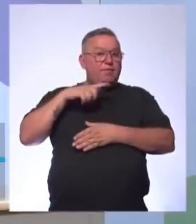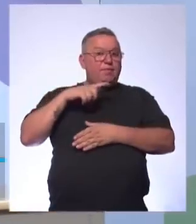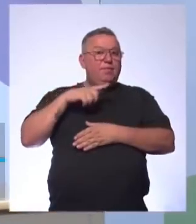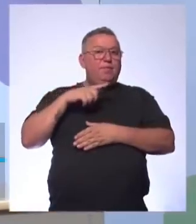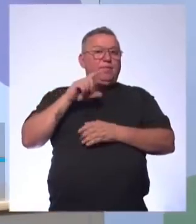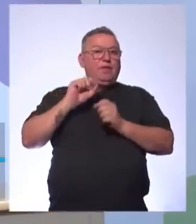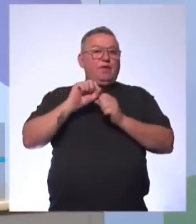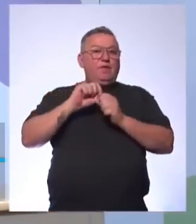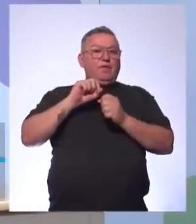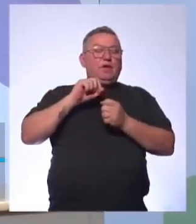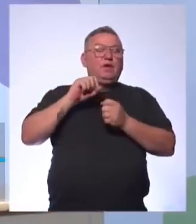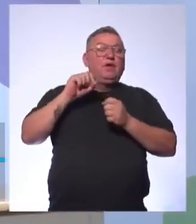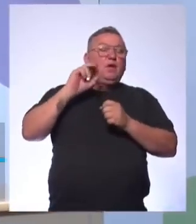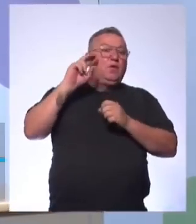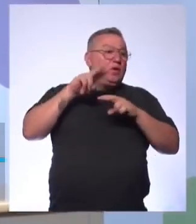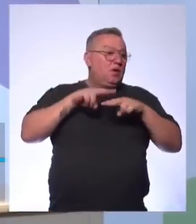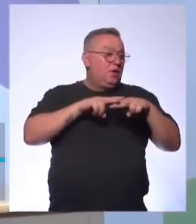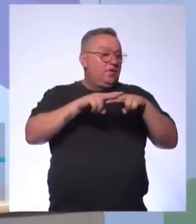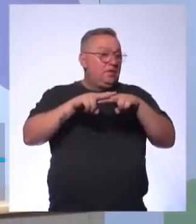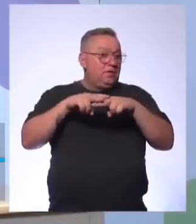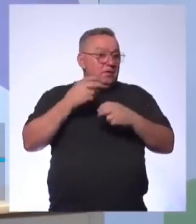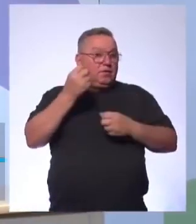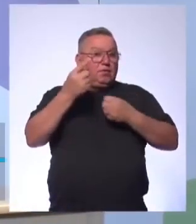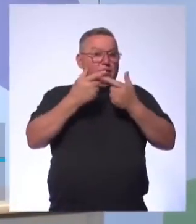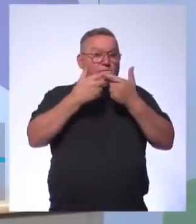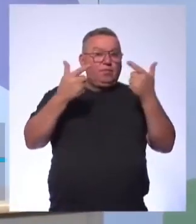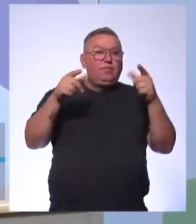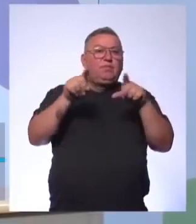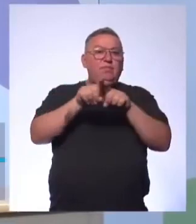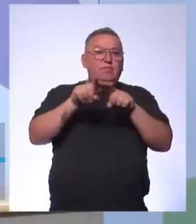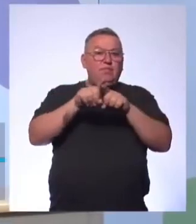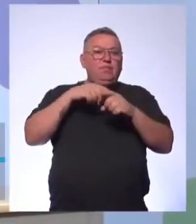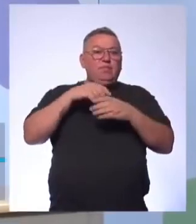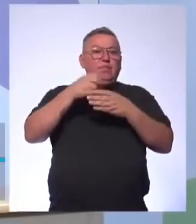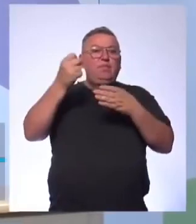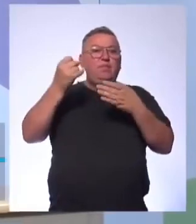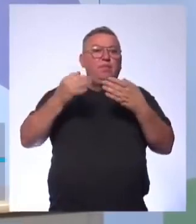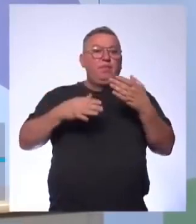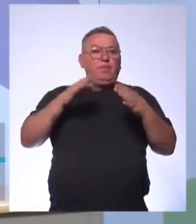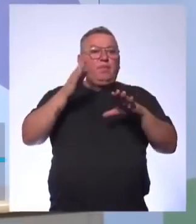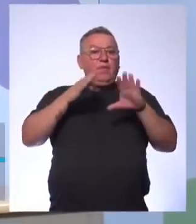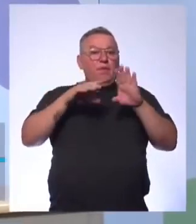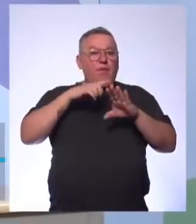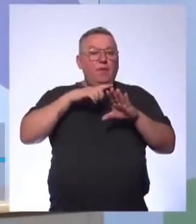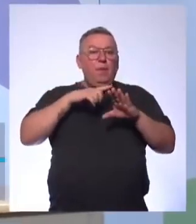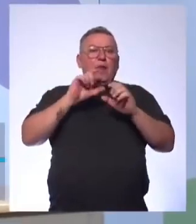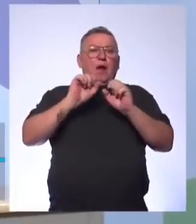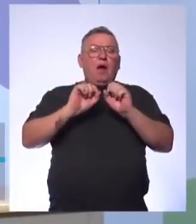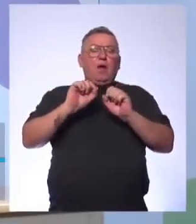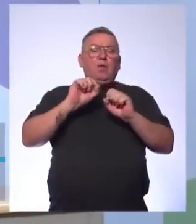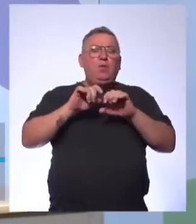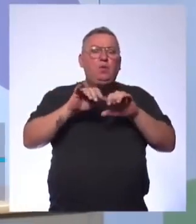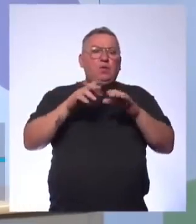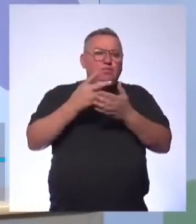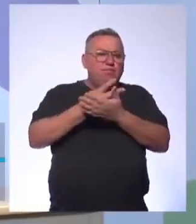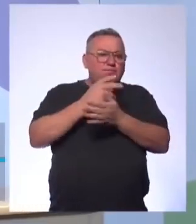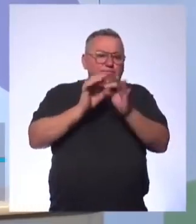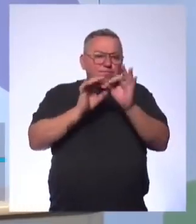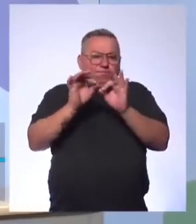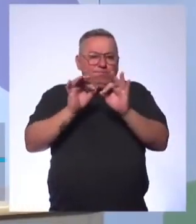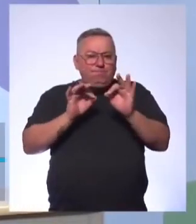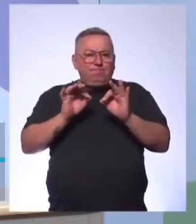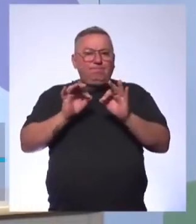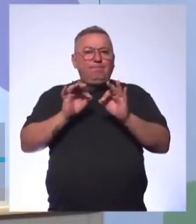gente faz algumas revisões, a gente faz revisão de direitos autorais, conteúdo, às vezes a gente escapa alguma digitação, a